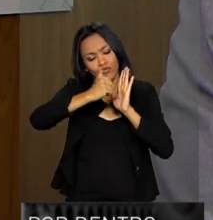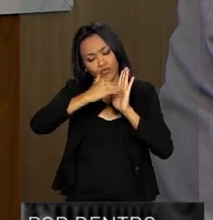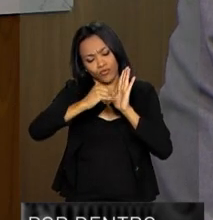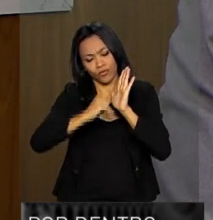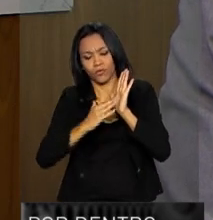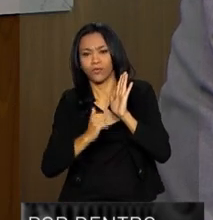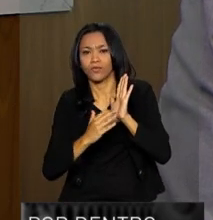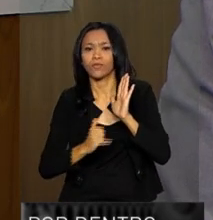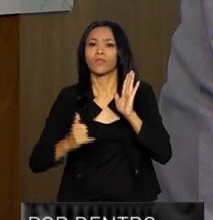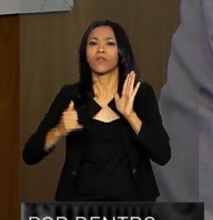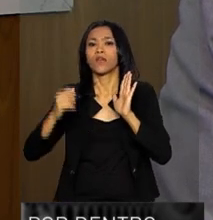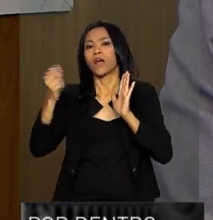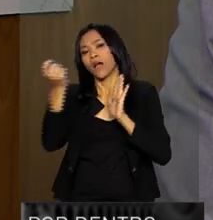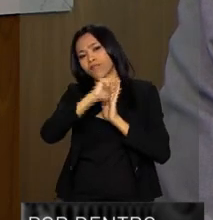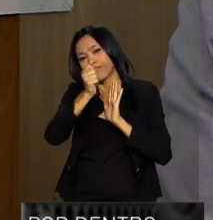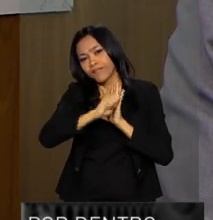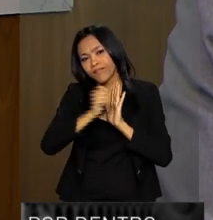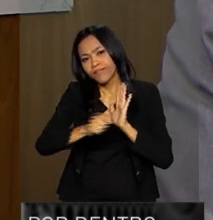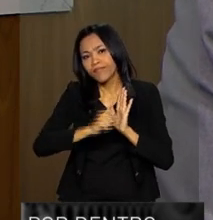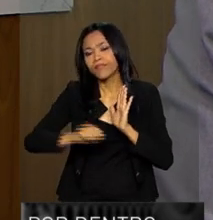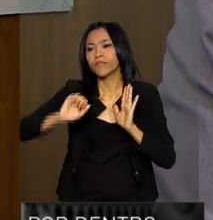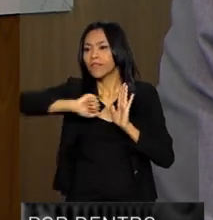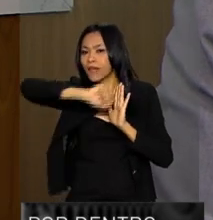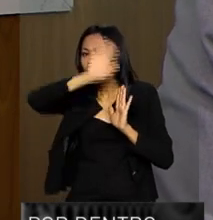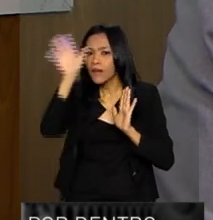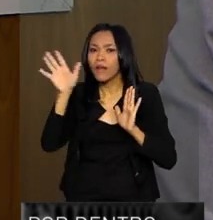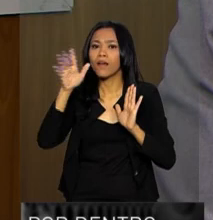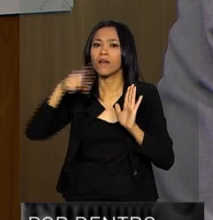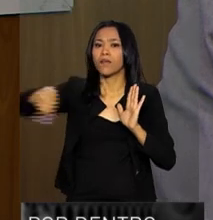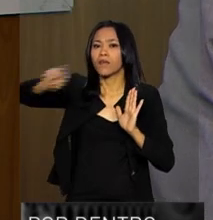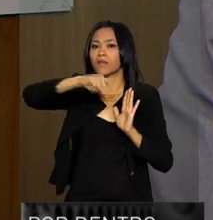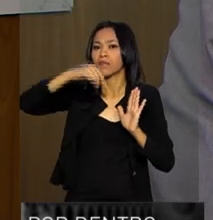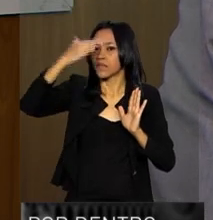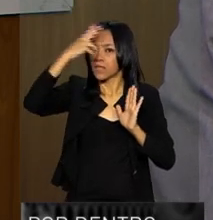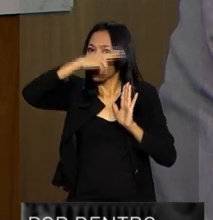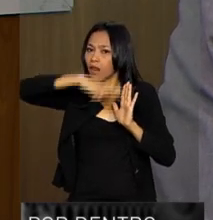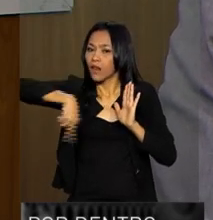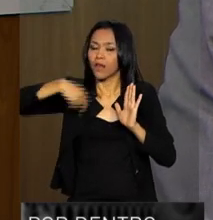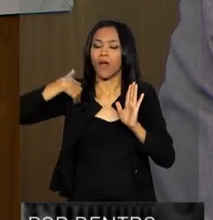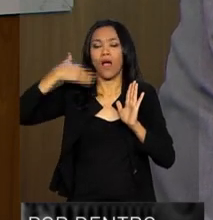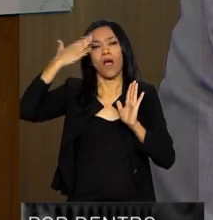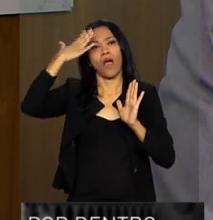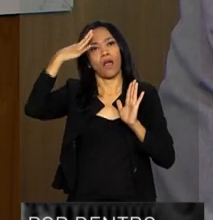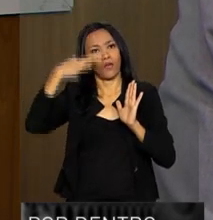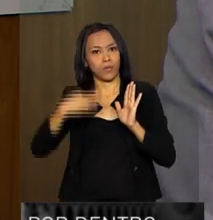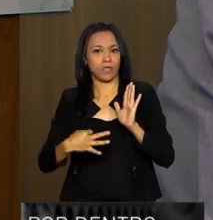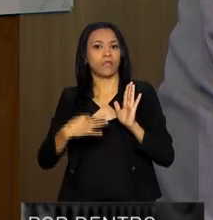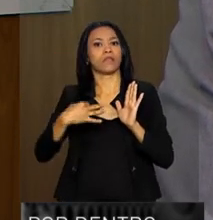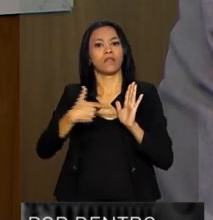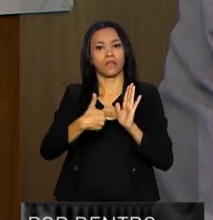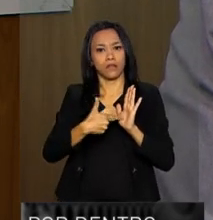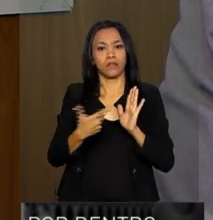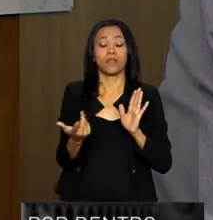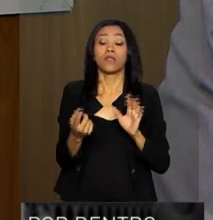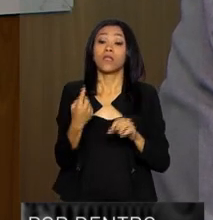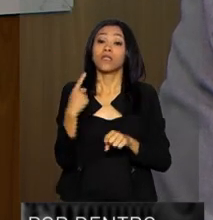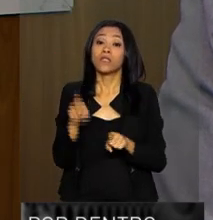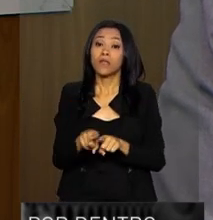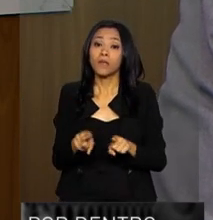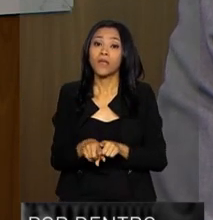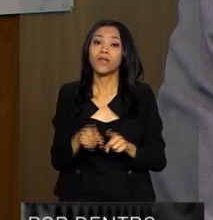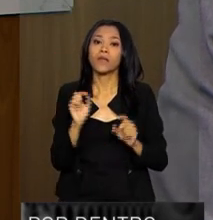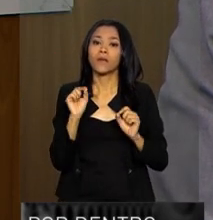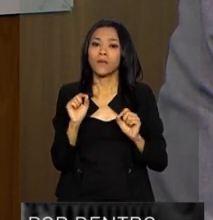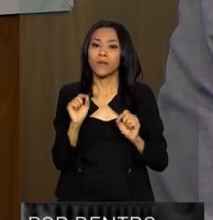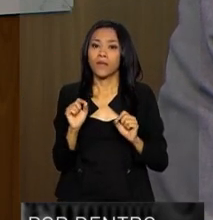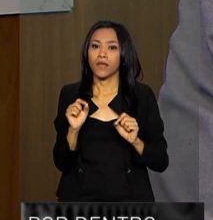acesso toda e ele foi escrita do ponto de vista é dos usuários procuramos também é tornar o mecanismo